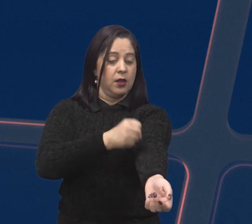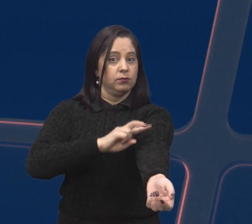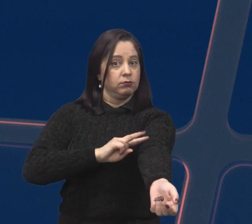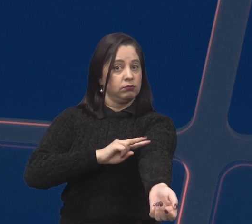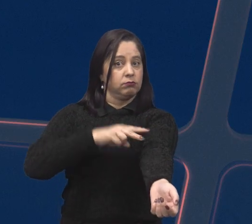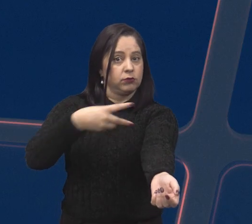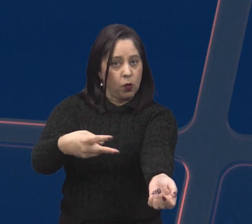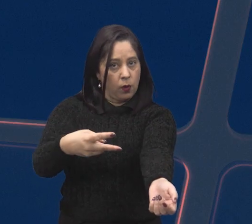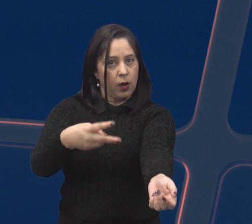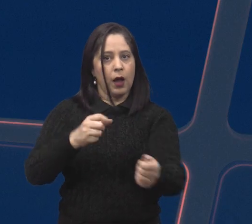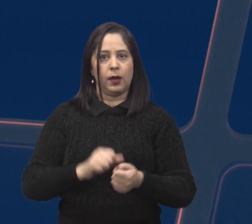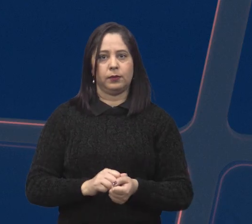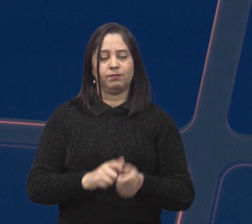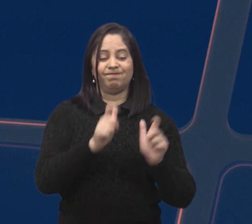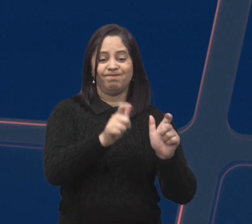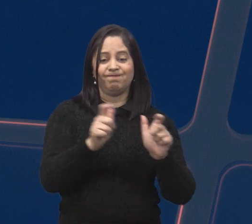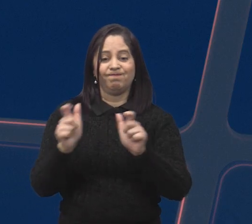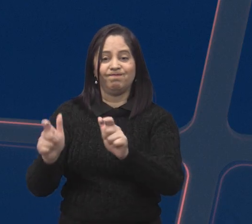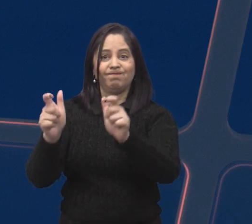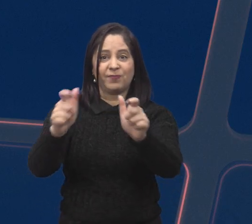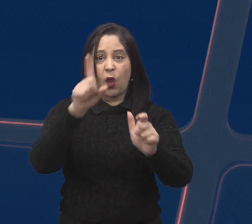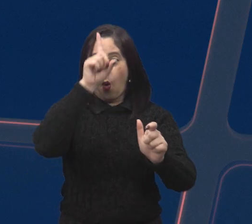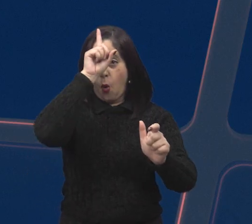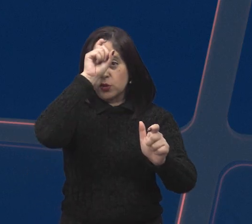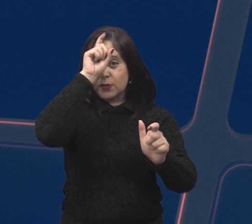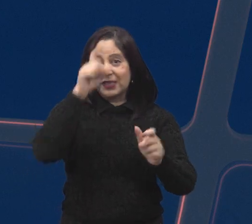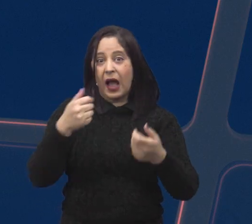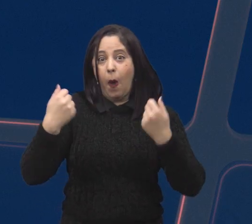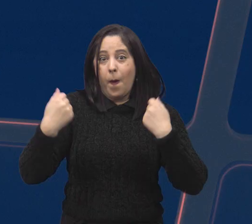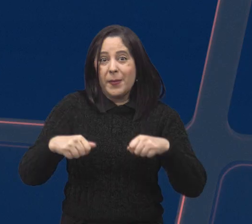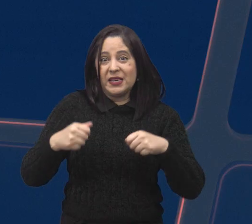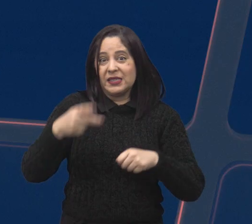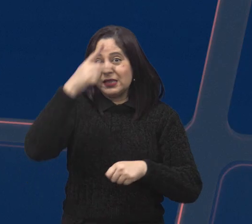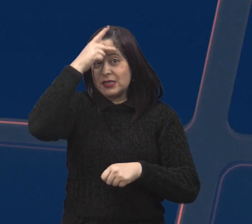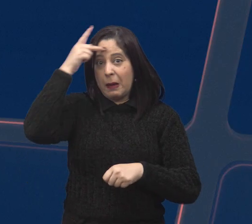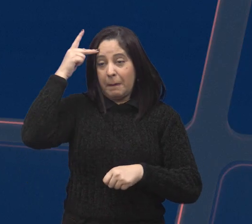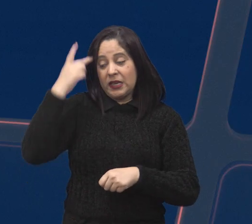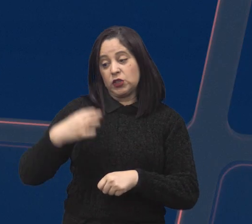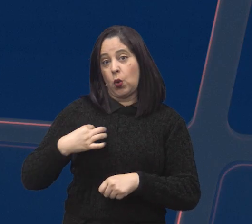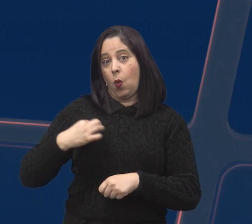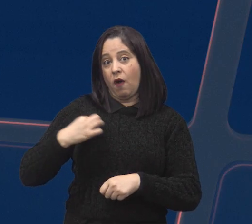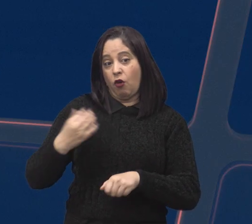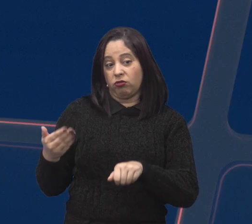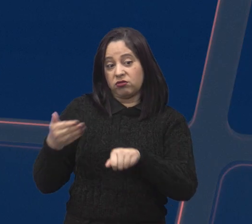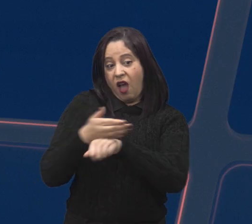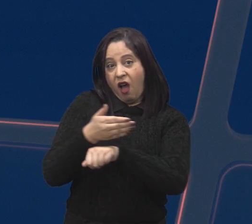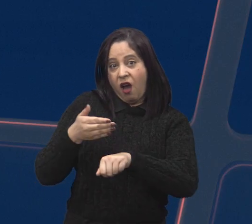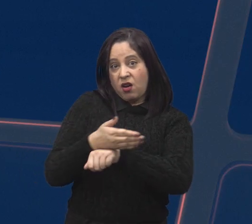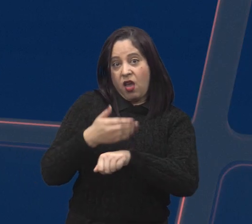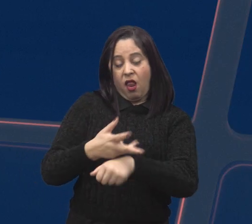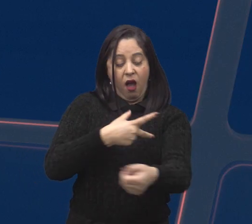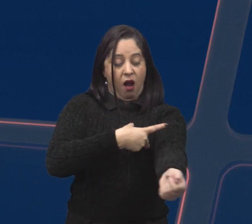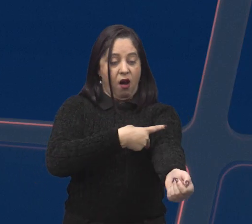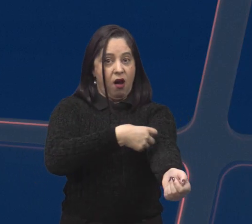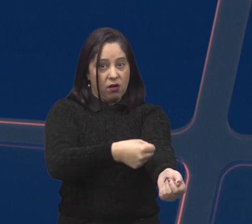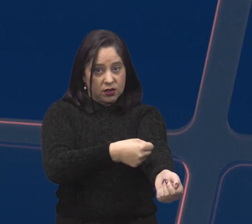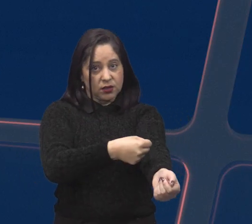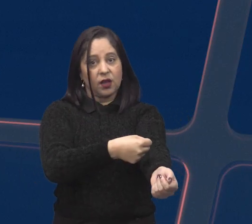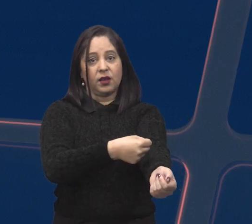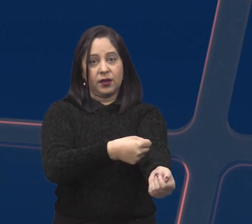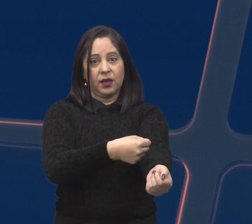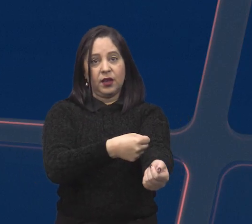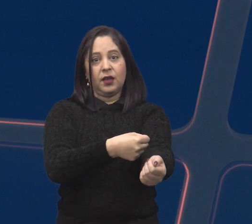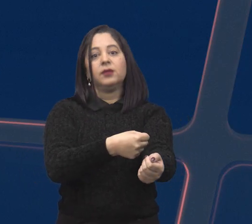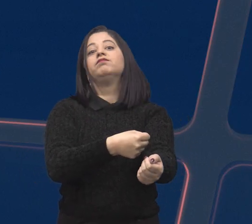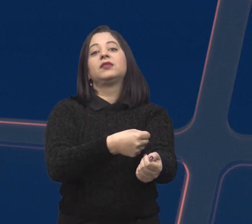sangue. Unidades de saúde dependem exclusivamente dos voluntários para garantir o abastecimento